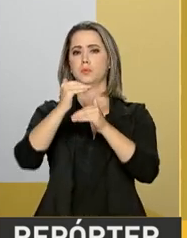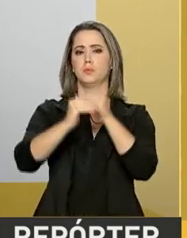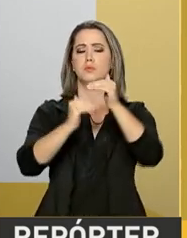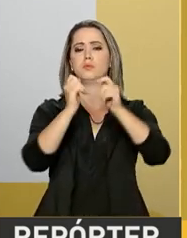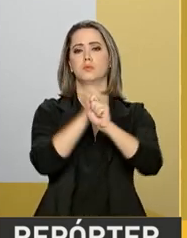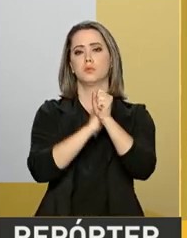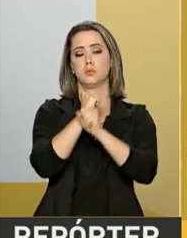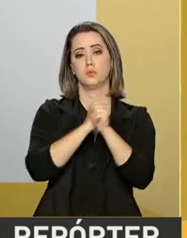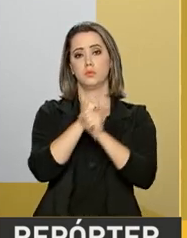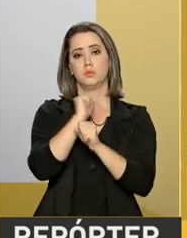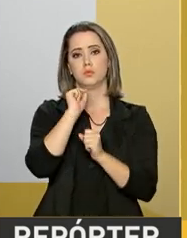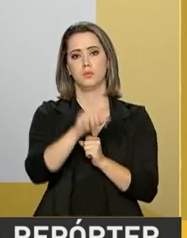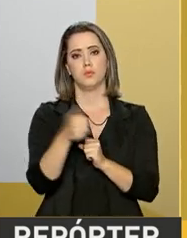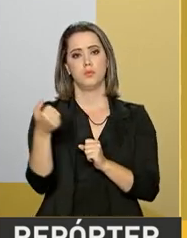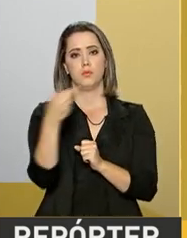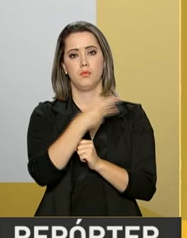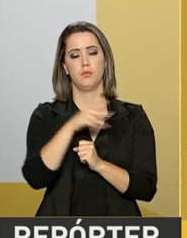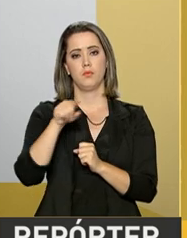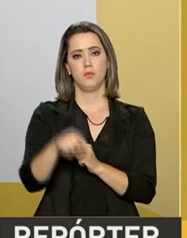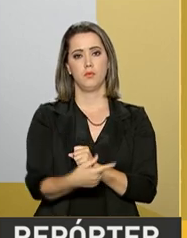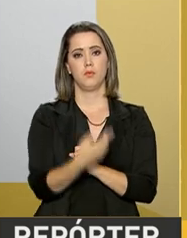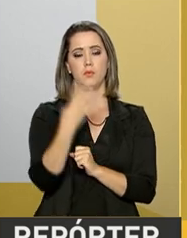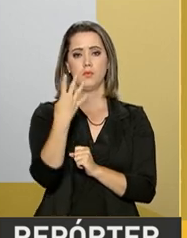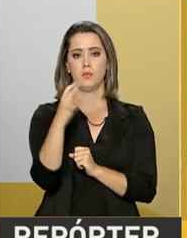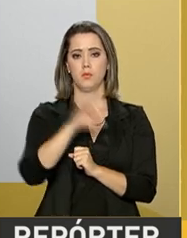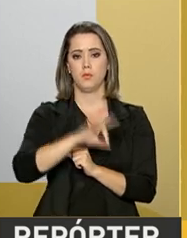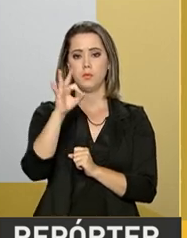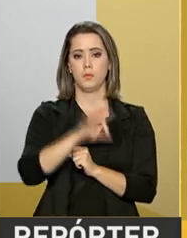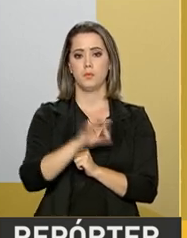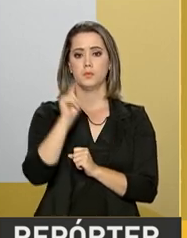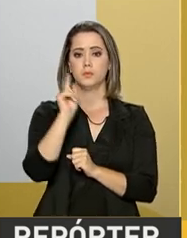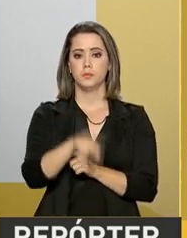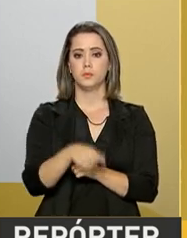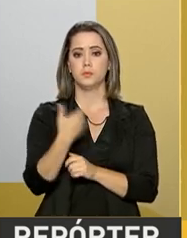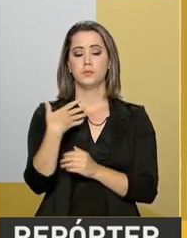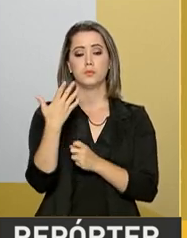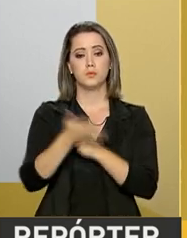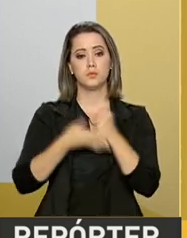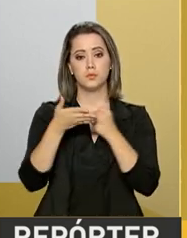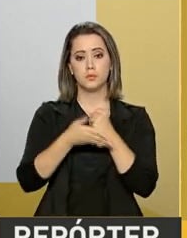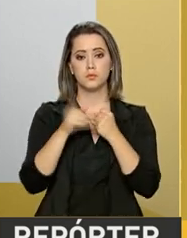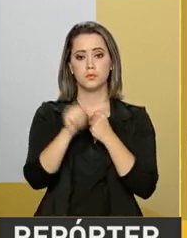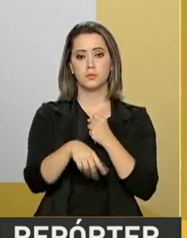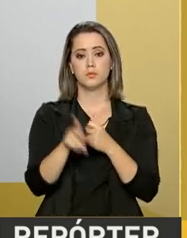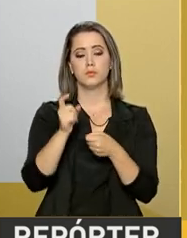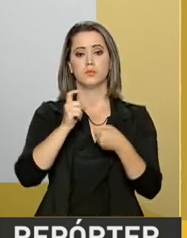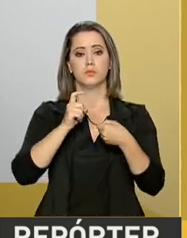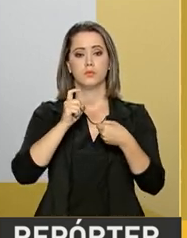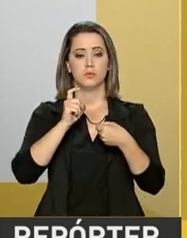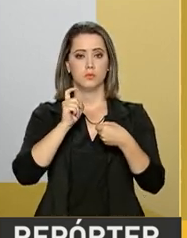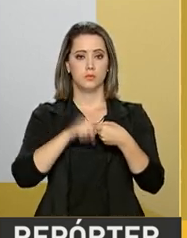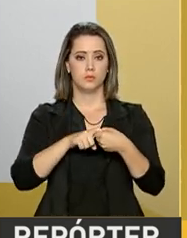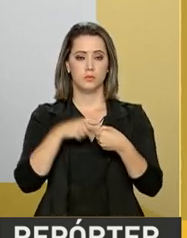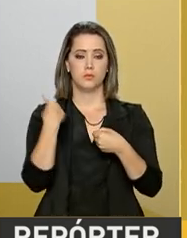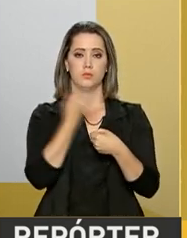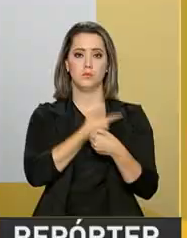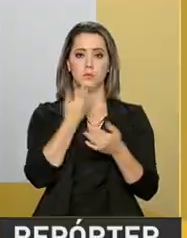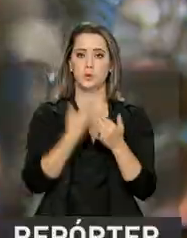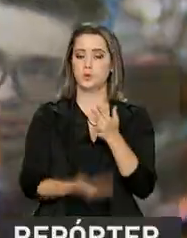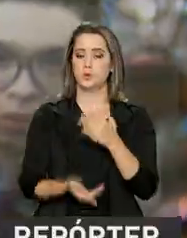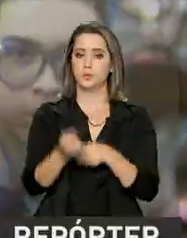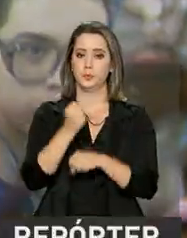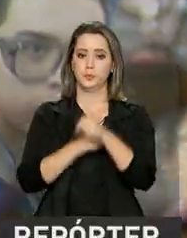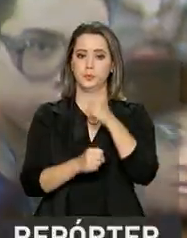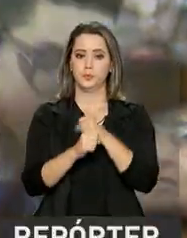e o crescimento de 13 eu acho que 13,4 ele basicamente é a recuperação daquilo que nós perdemos o ano